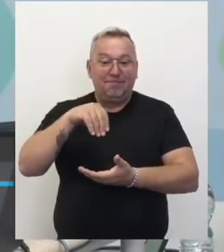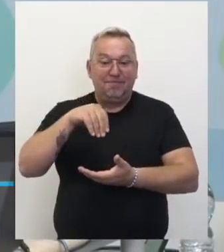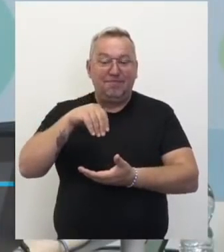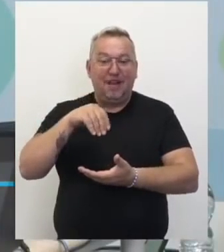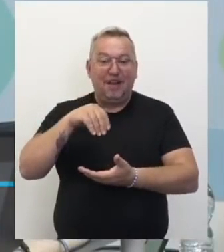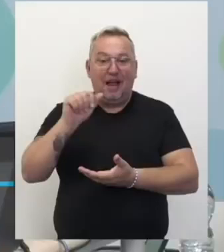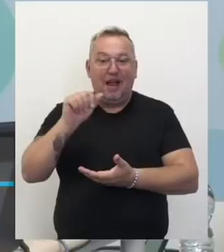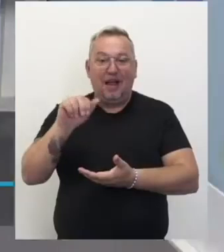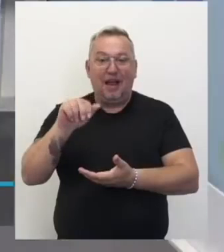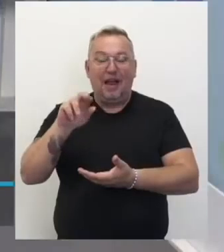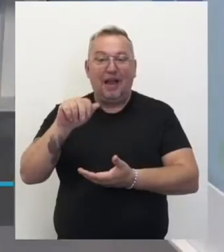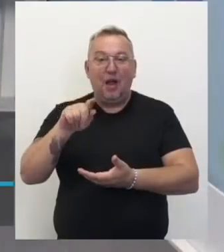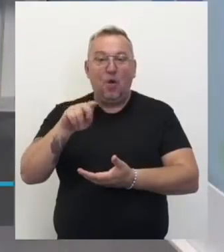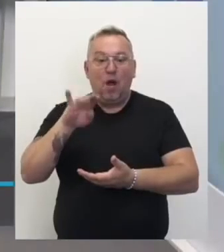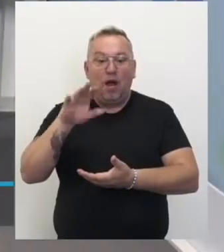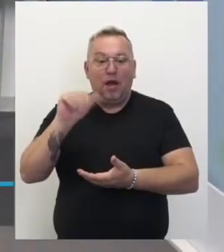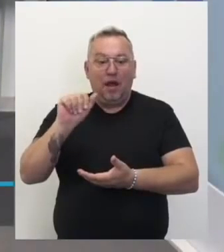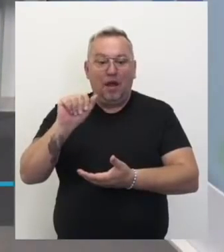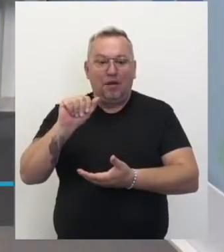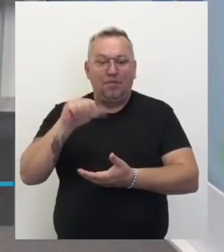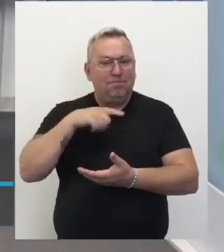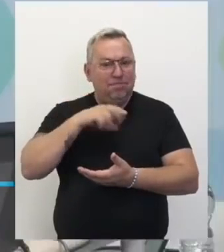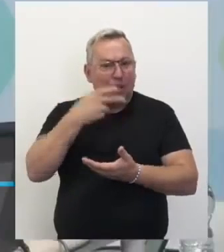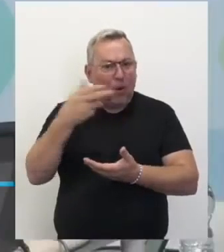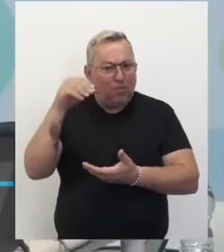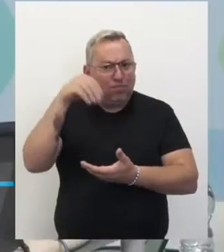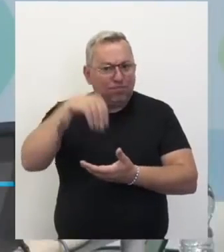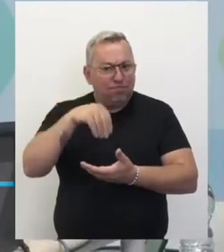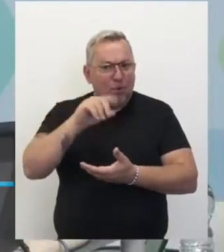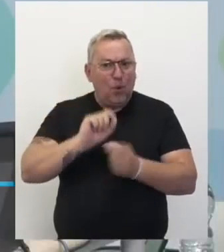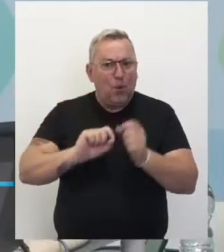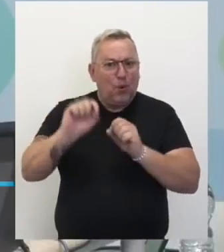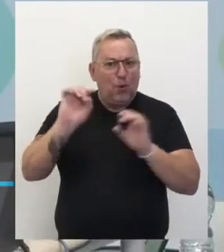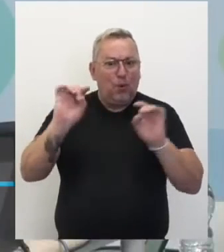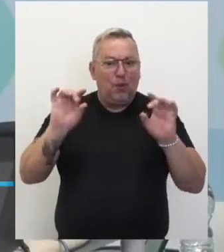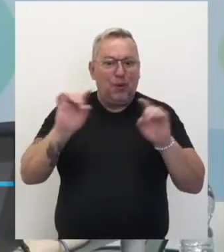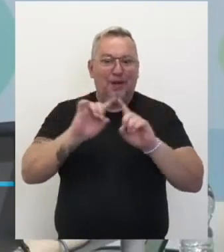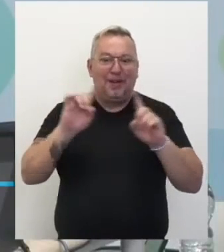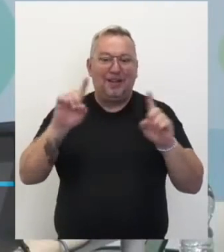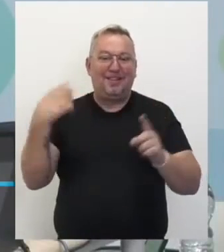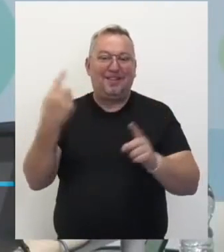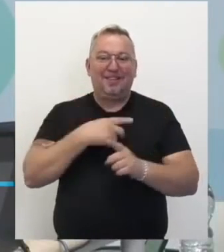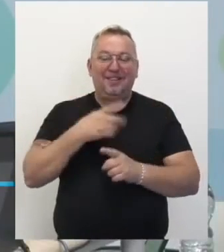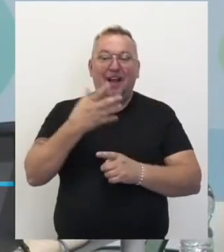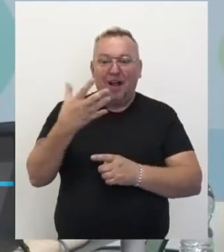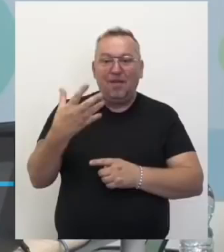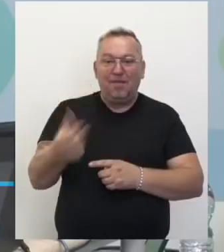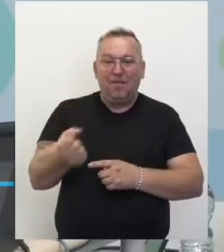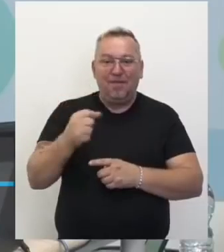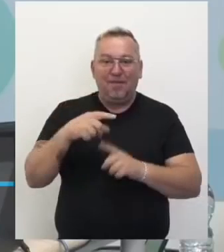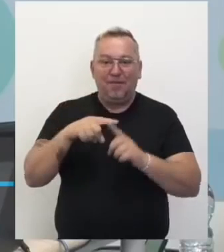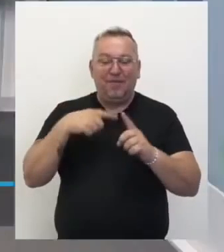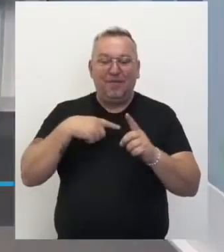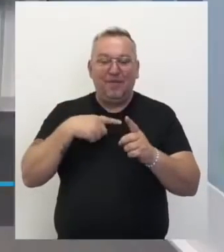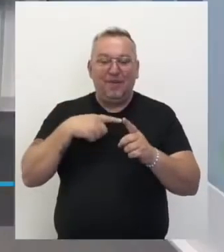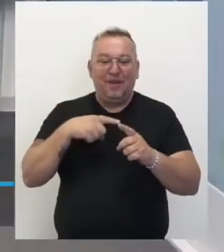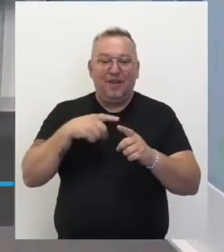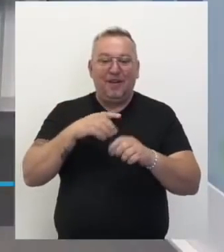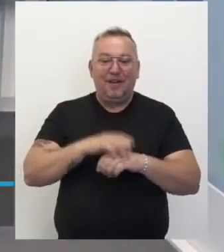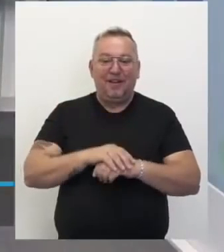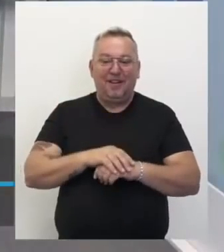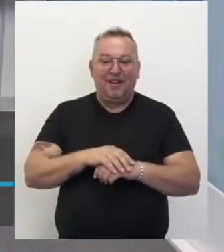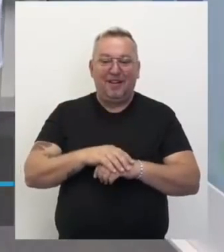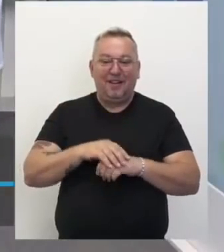araraquara. Será que tem alguma coisa especial? Olha, aqui eu e o Joel, a gente está aceitando o drive-thru. Como que é, Joel?